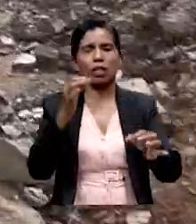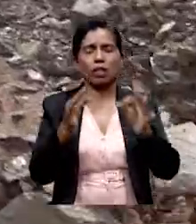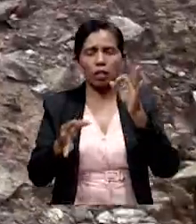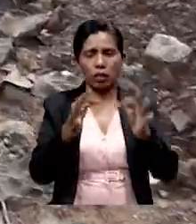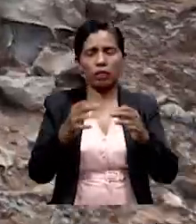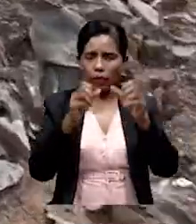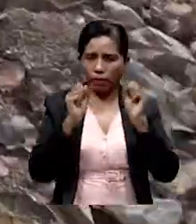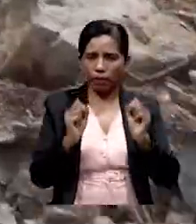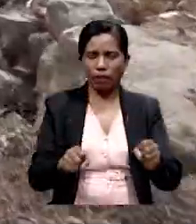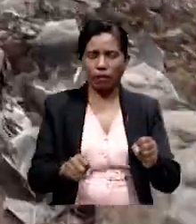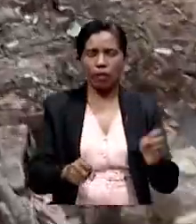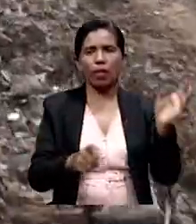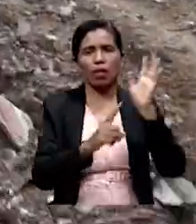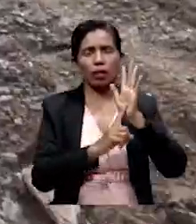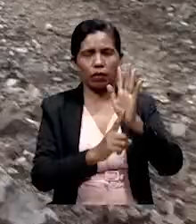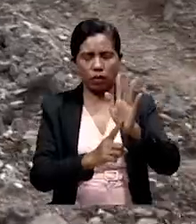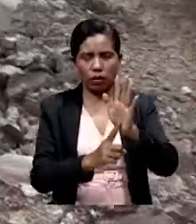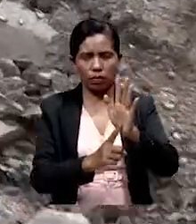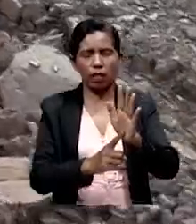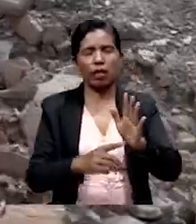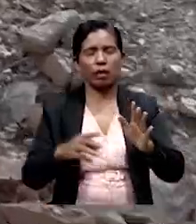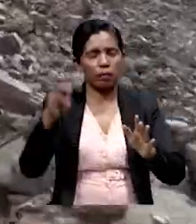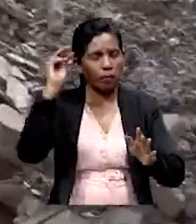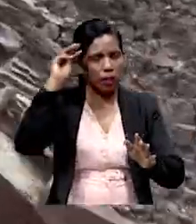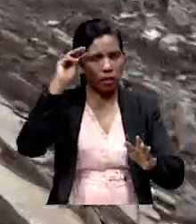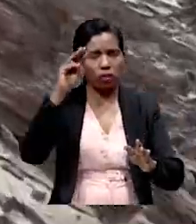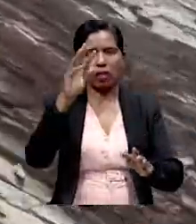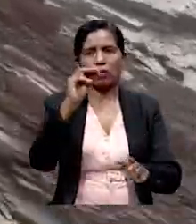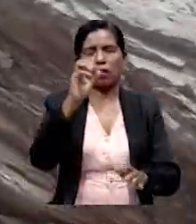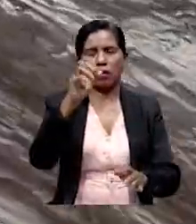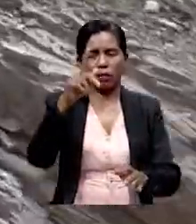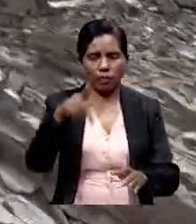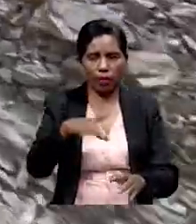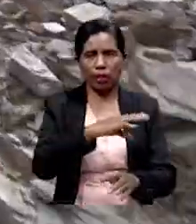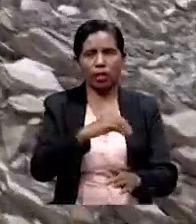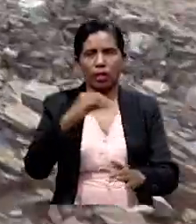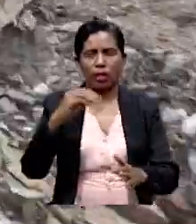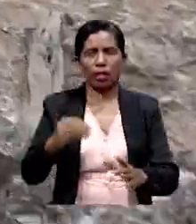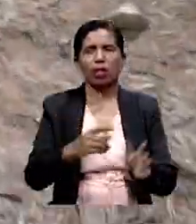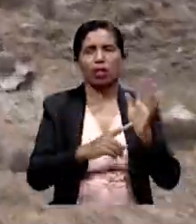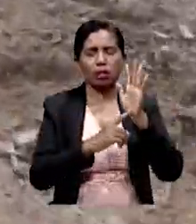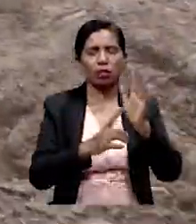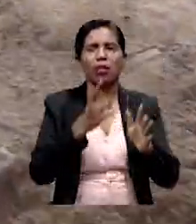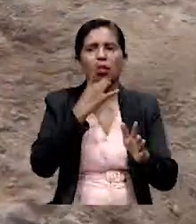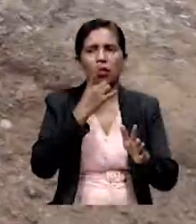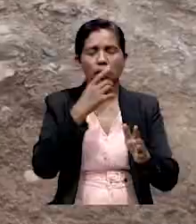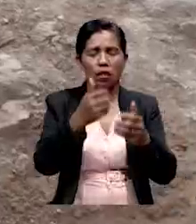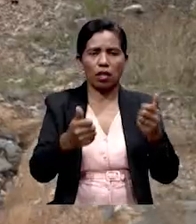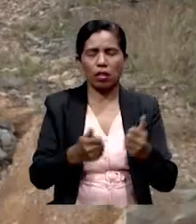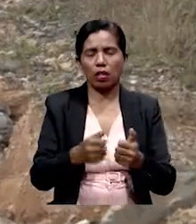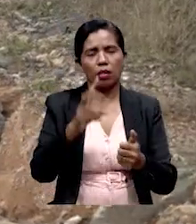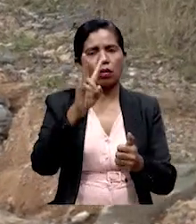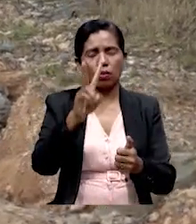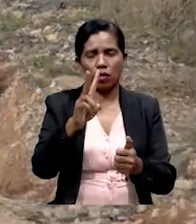posible Bele relata mos ba so silence ministro obas publica tamba suk selo ekrai refer velet sidade alde ruane ne